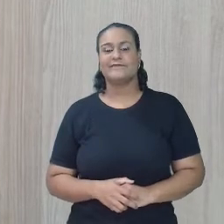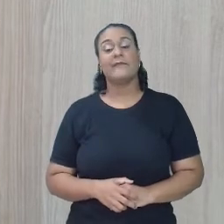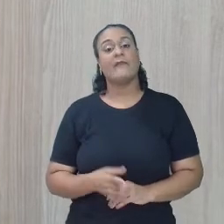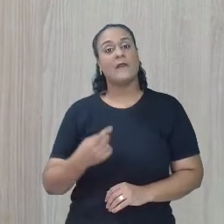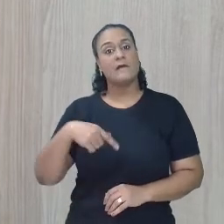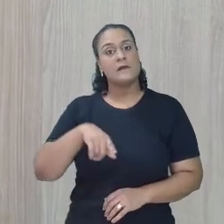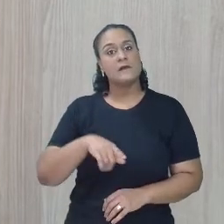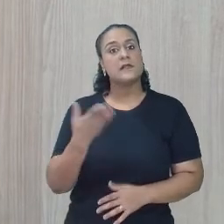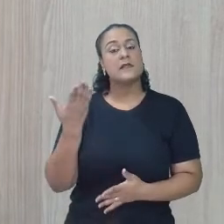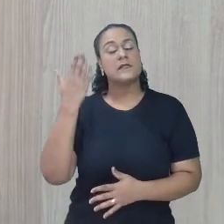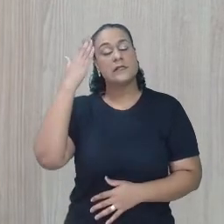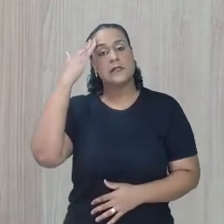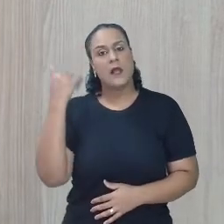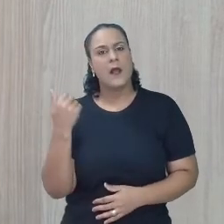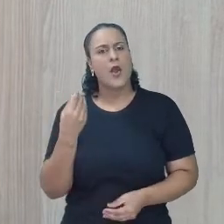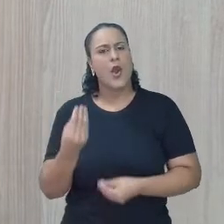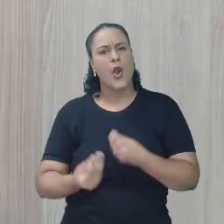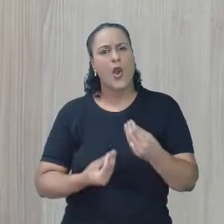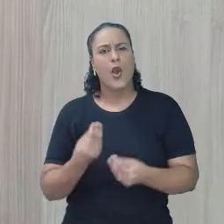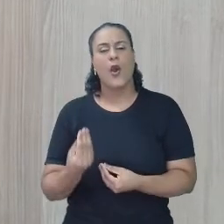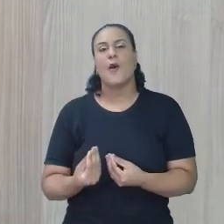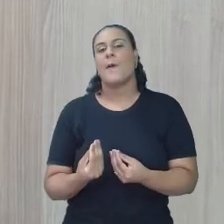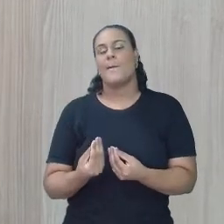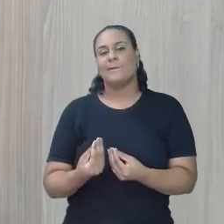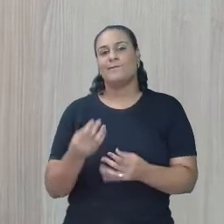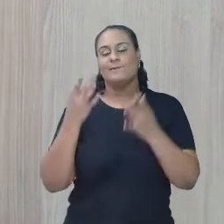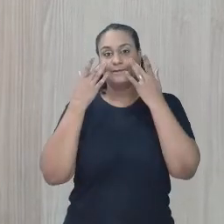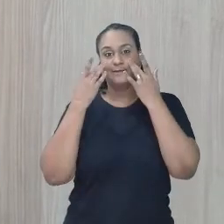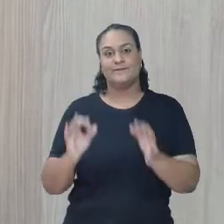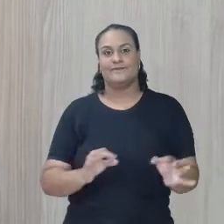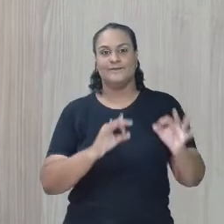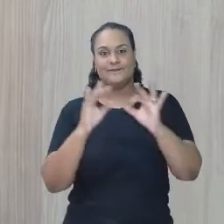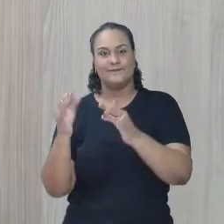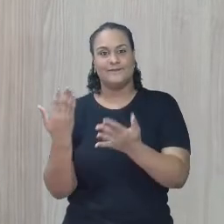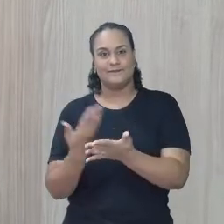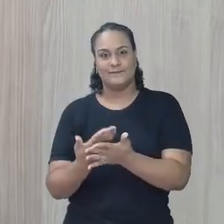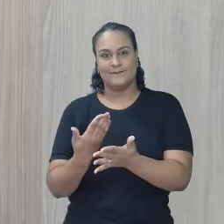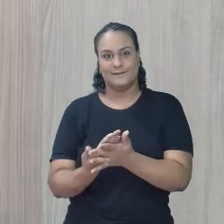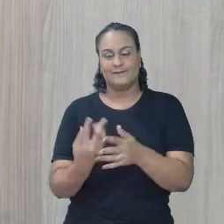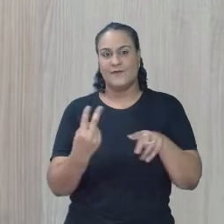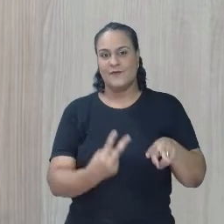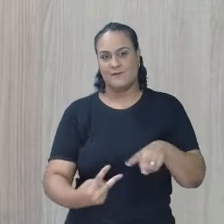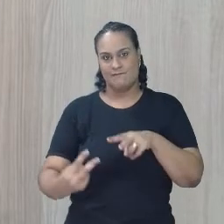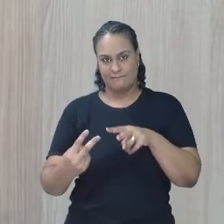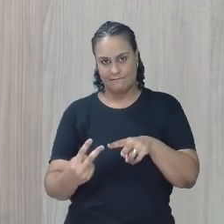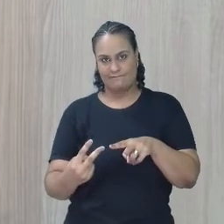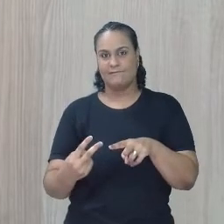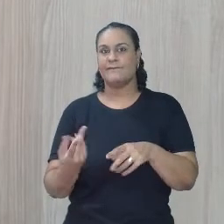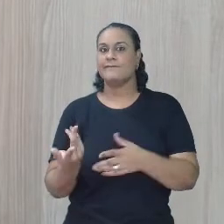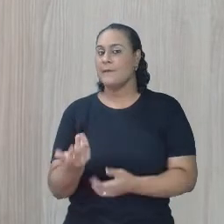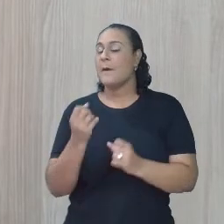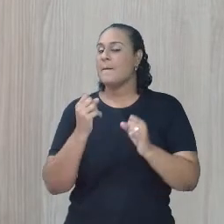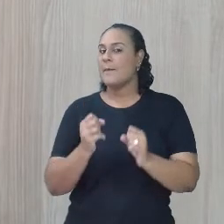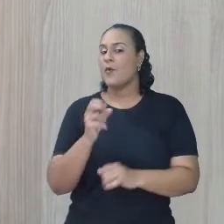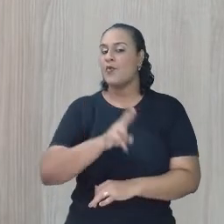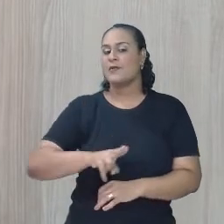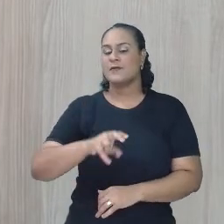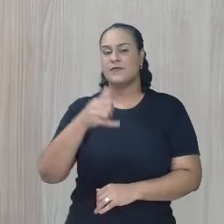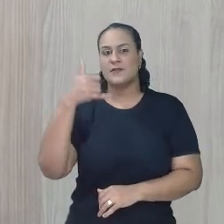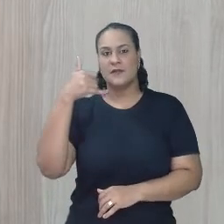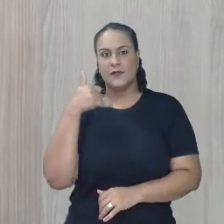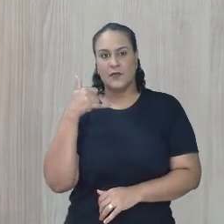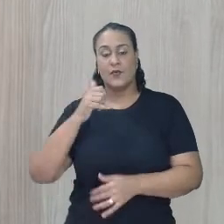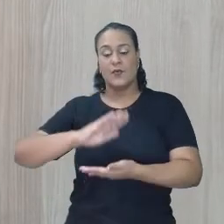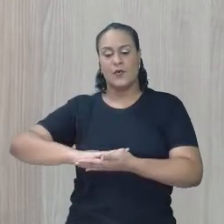de aula é o sistema de aula digital, onde você pode estar acompanhando aí, assistindo a nossa aula através do celular, através